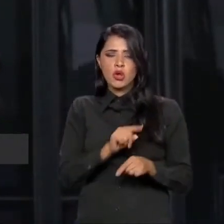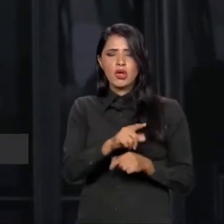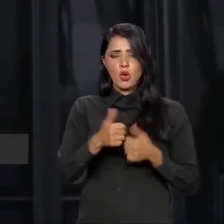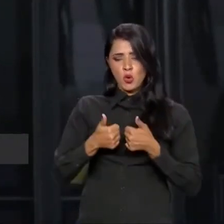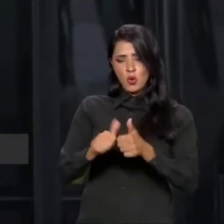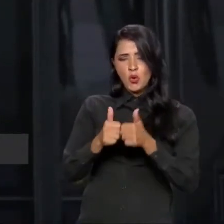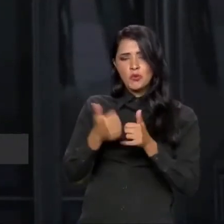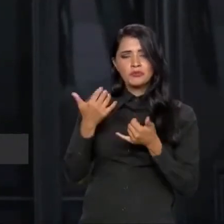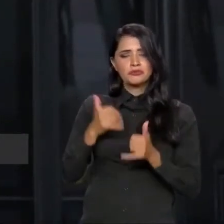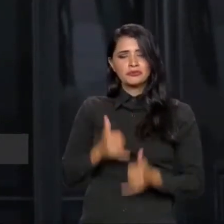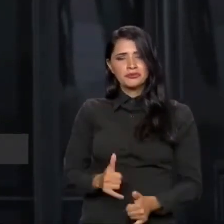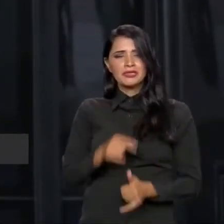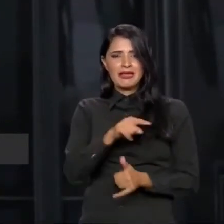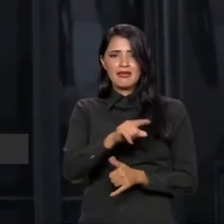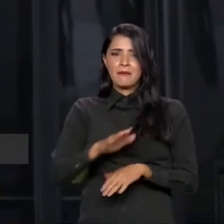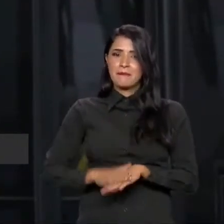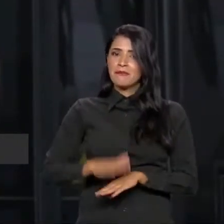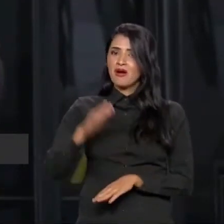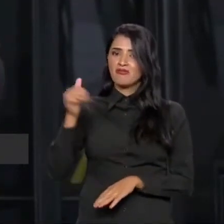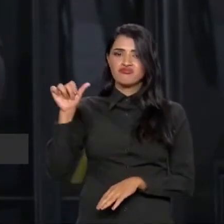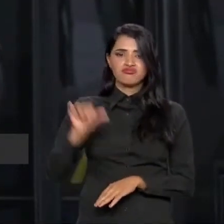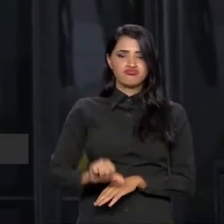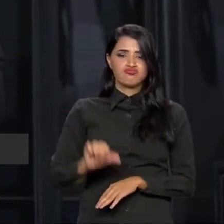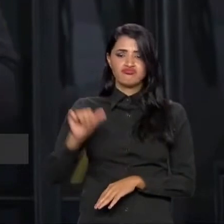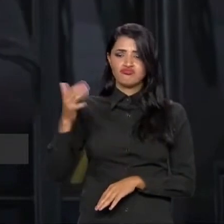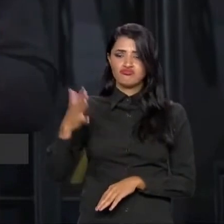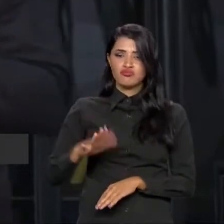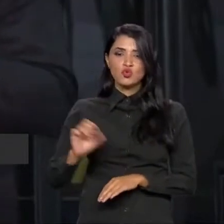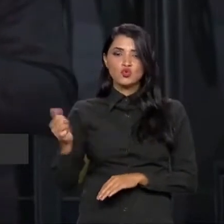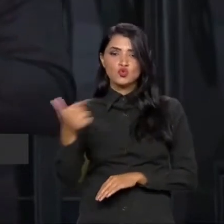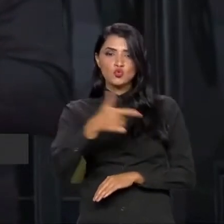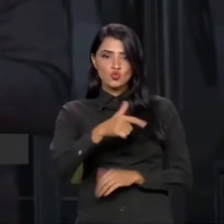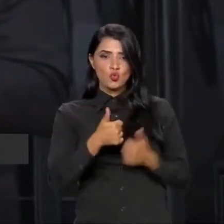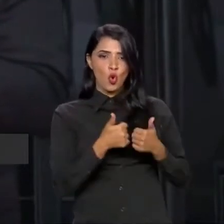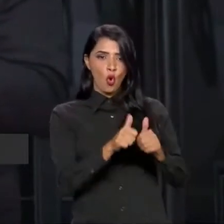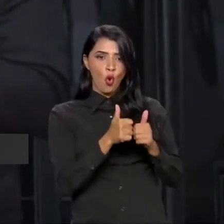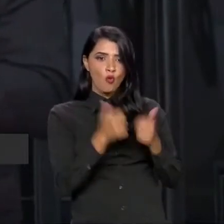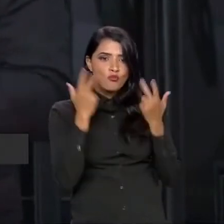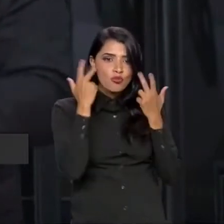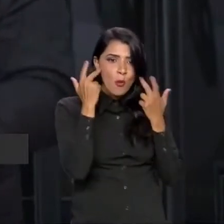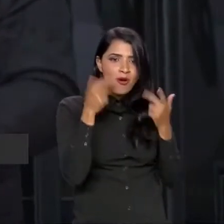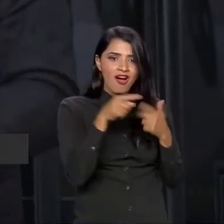ônibus elétrico ele é muito mais caro do que um ônibus normal.